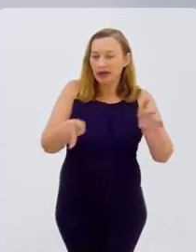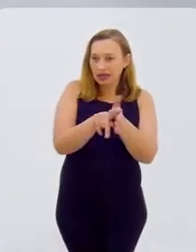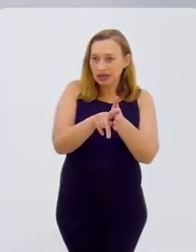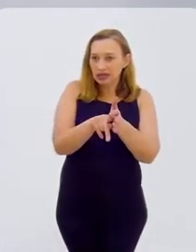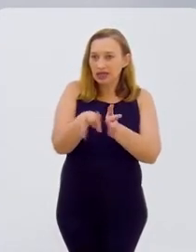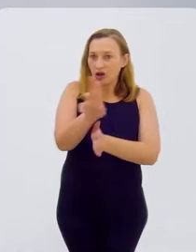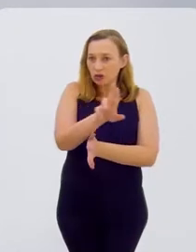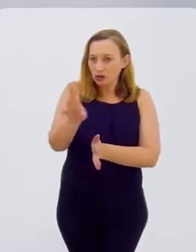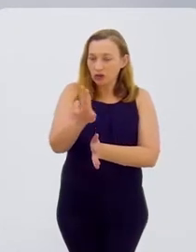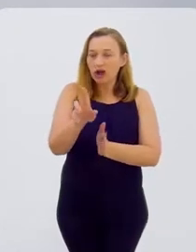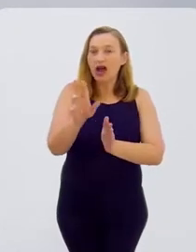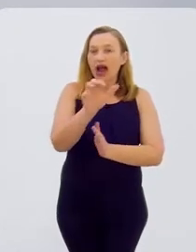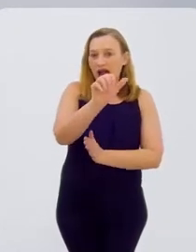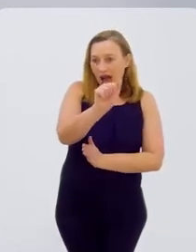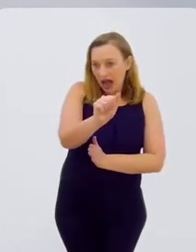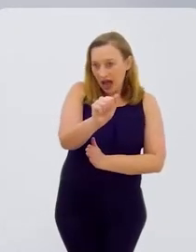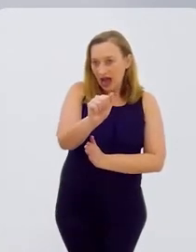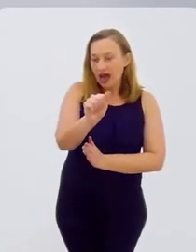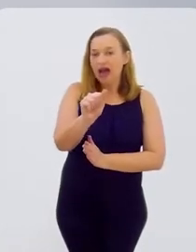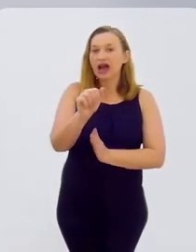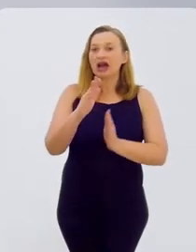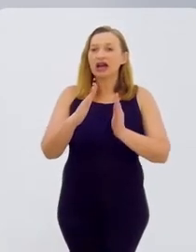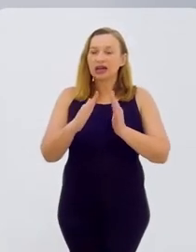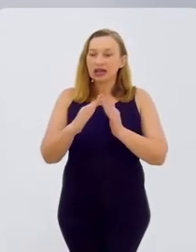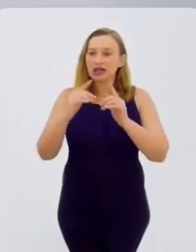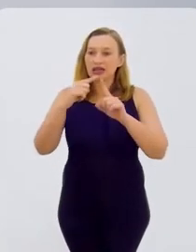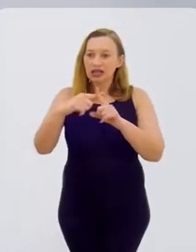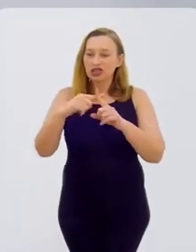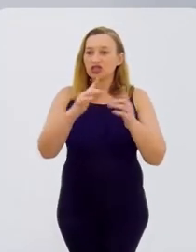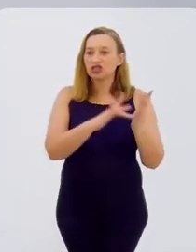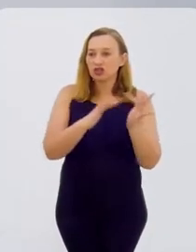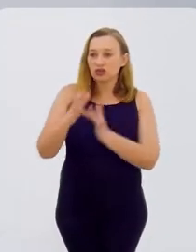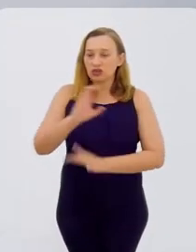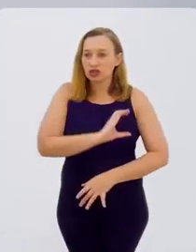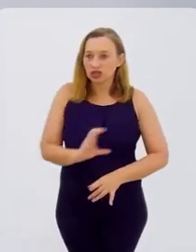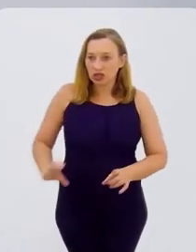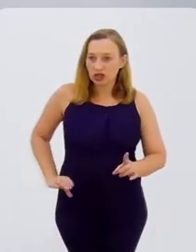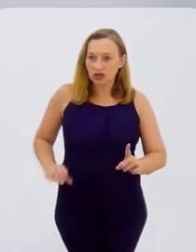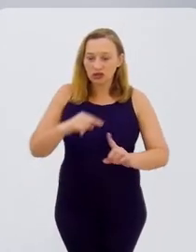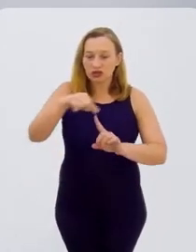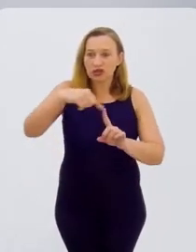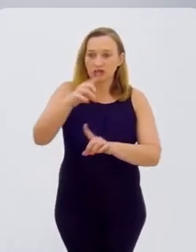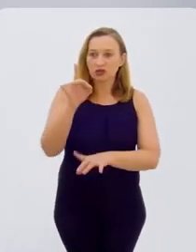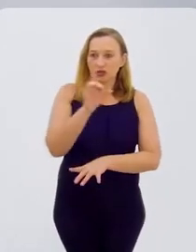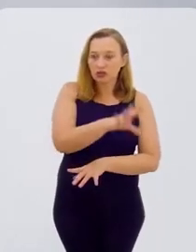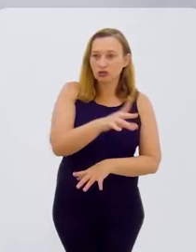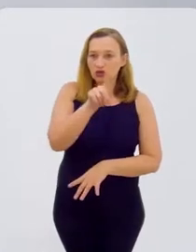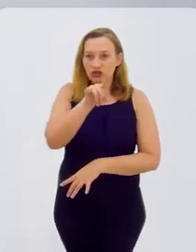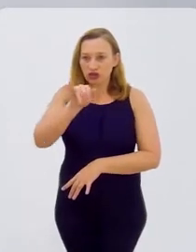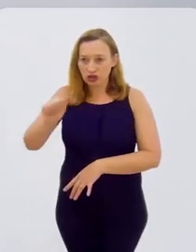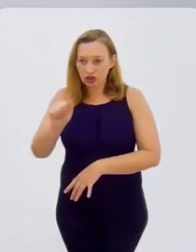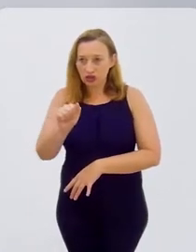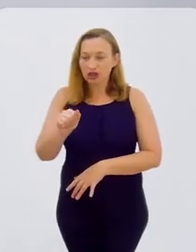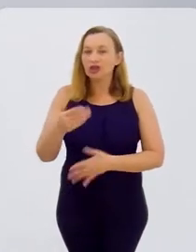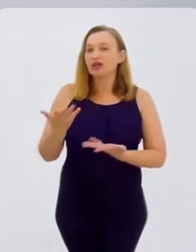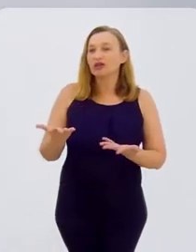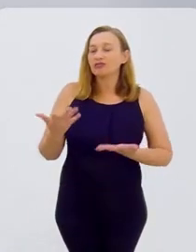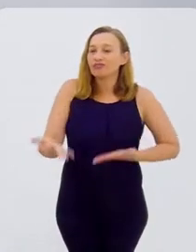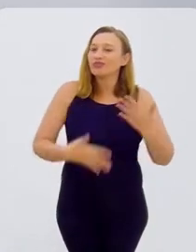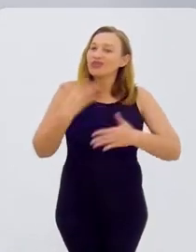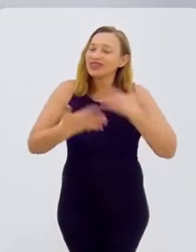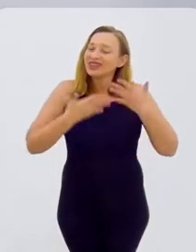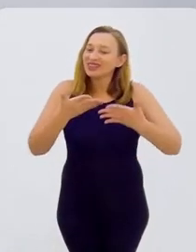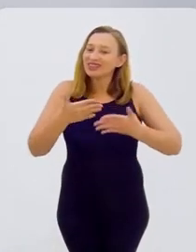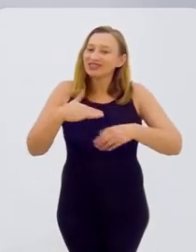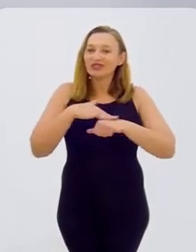do nome. Então é a Igreja de Jesus Cristo dos Santos dos Últimos Dias. E eu estou tendo o prazer